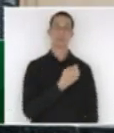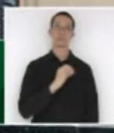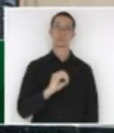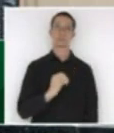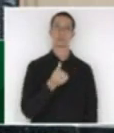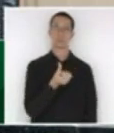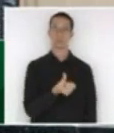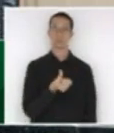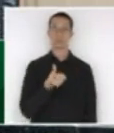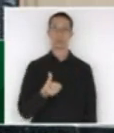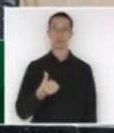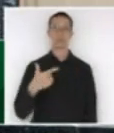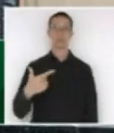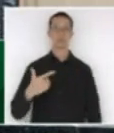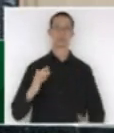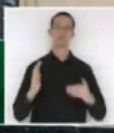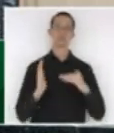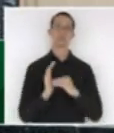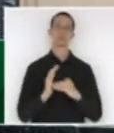0662 a